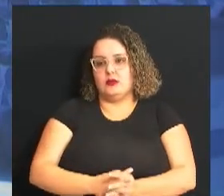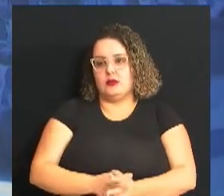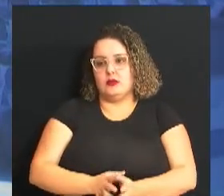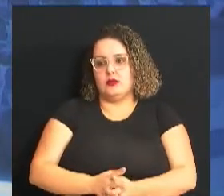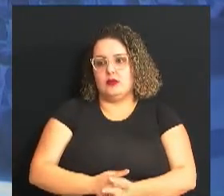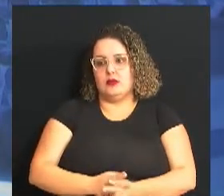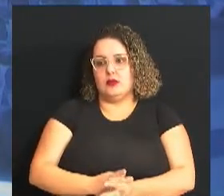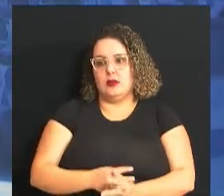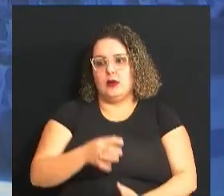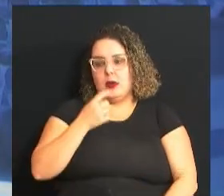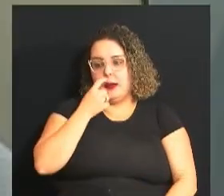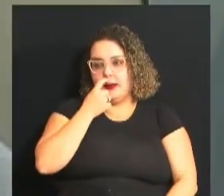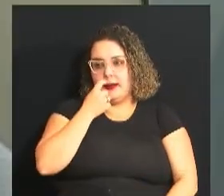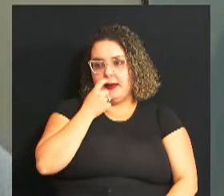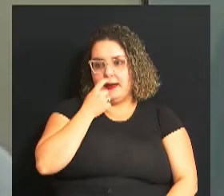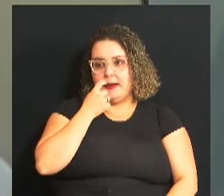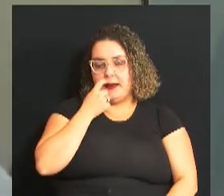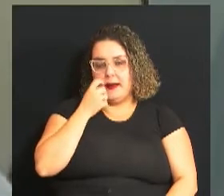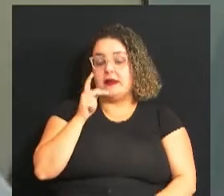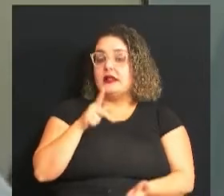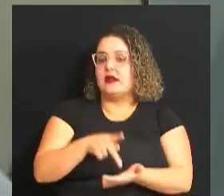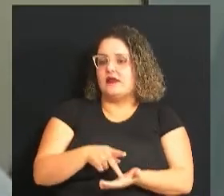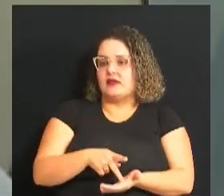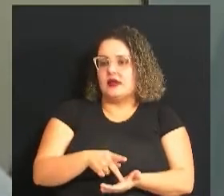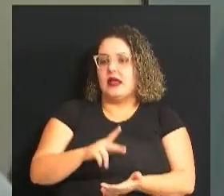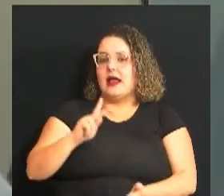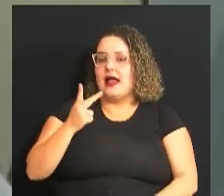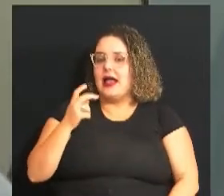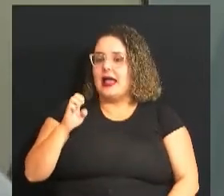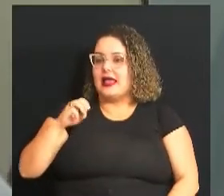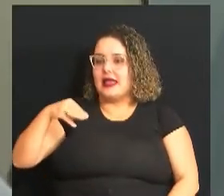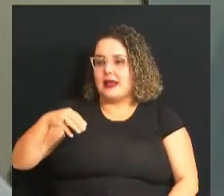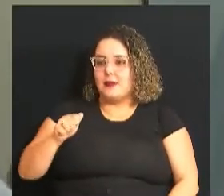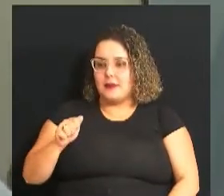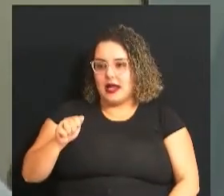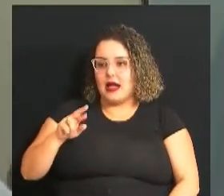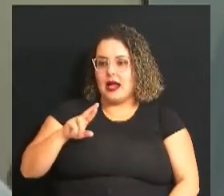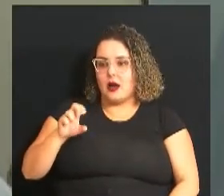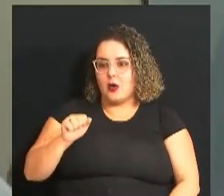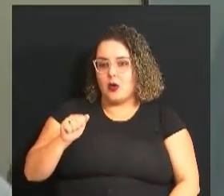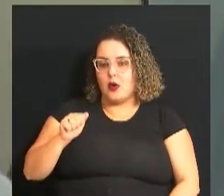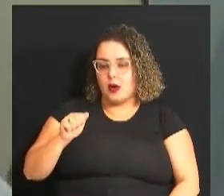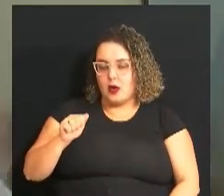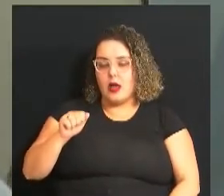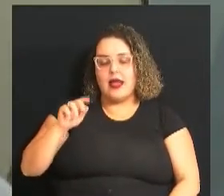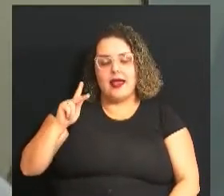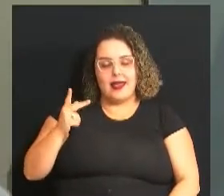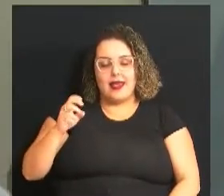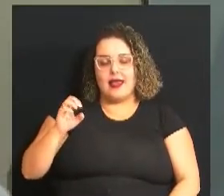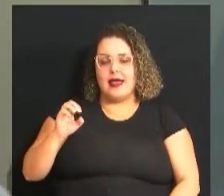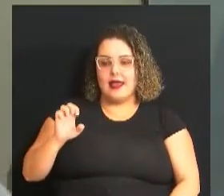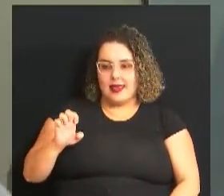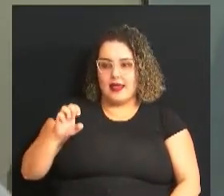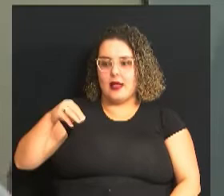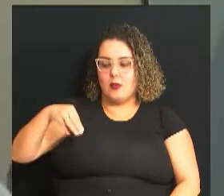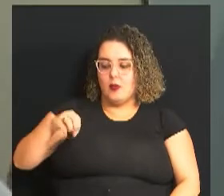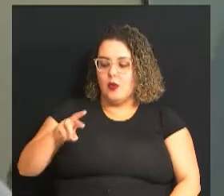Na verdade, assim, a hemorragia, ela pode ser uma complicação de uma hepatite grave.